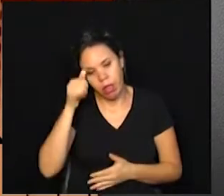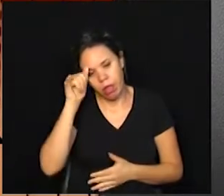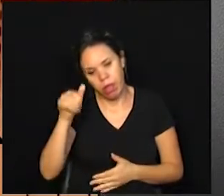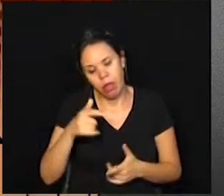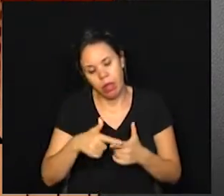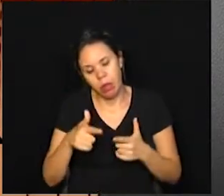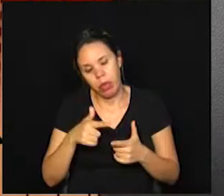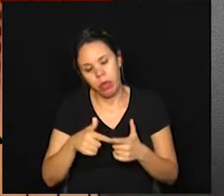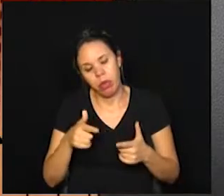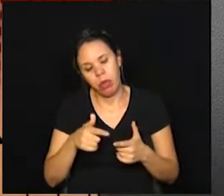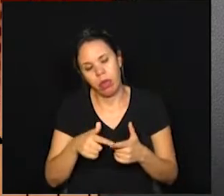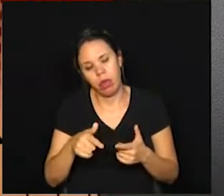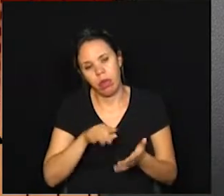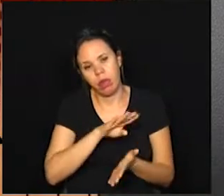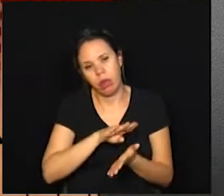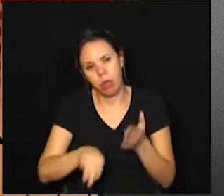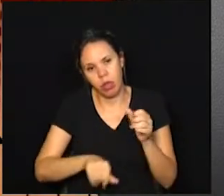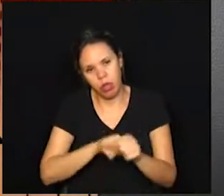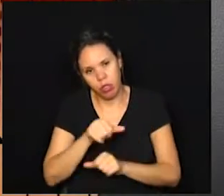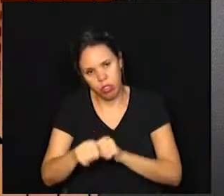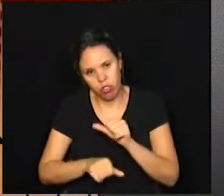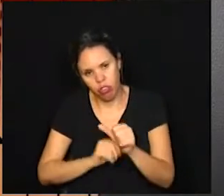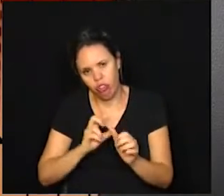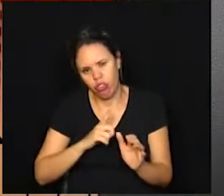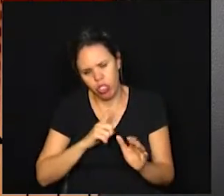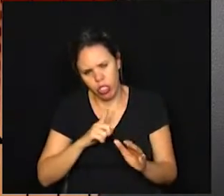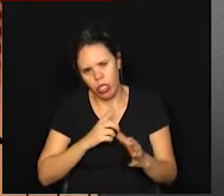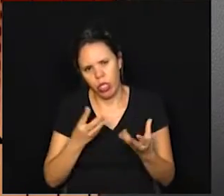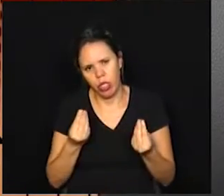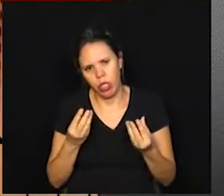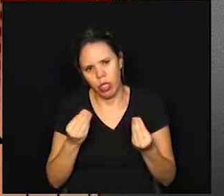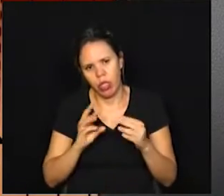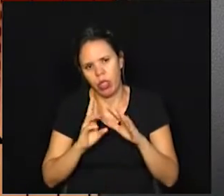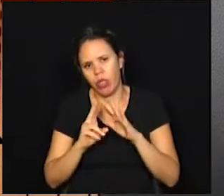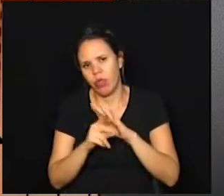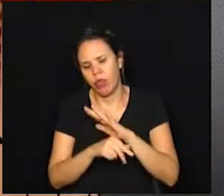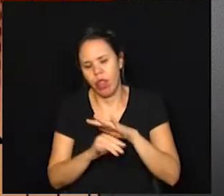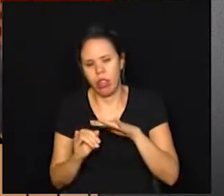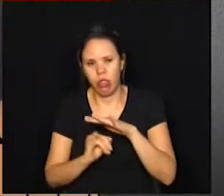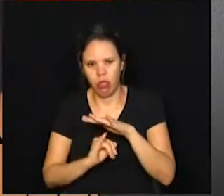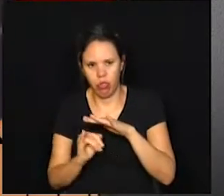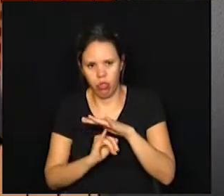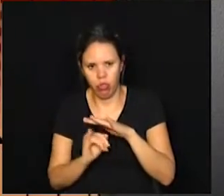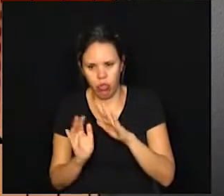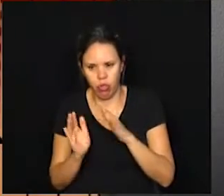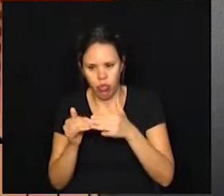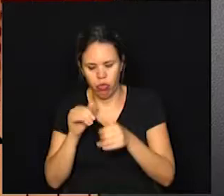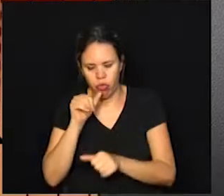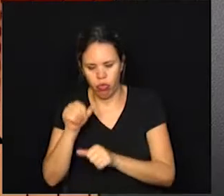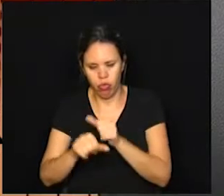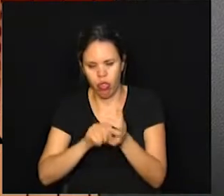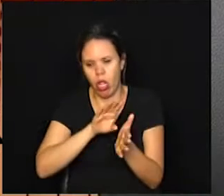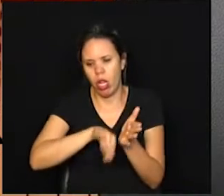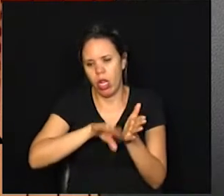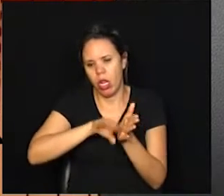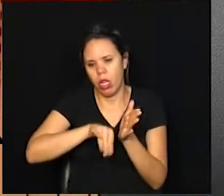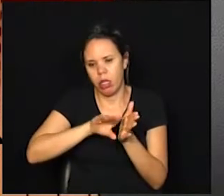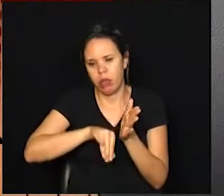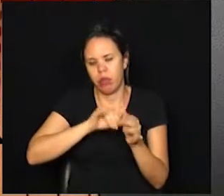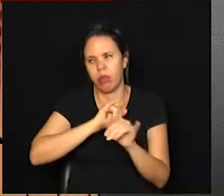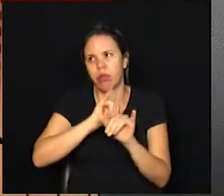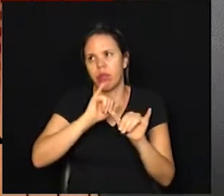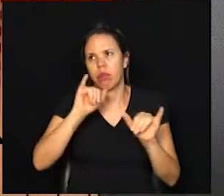nós temos, né, uma série já de instituições focando a desconstruir o conteúdo